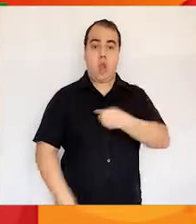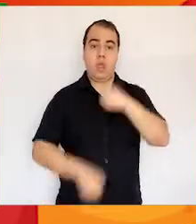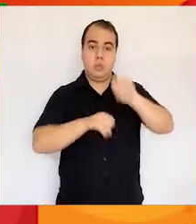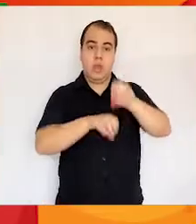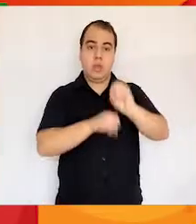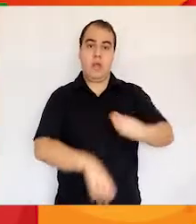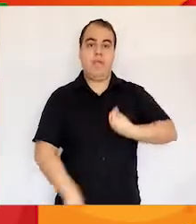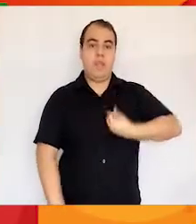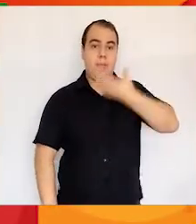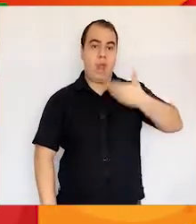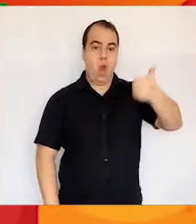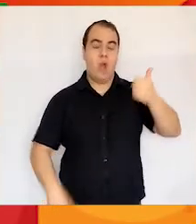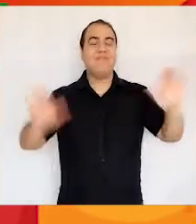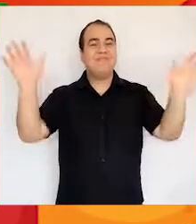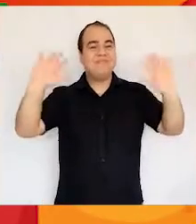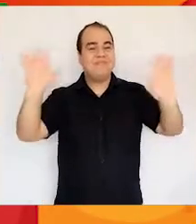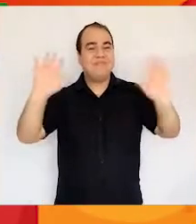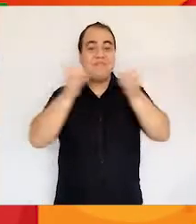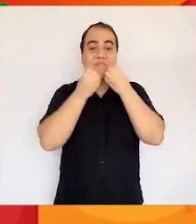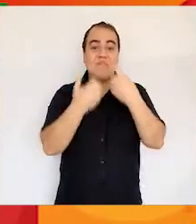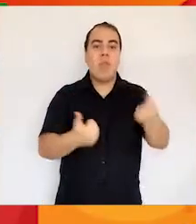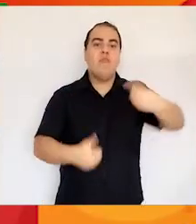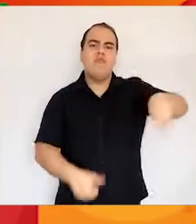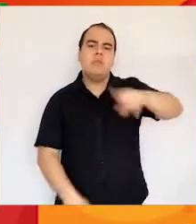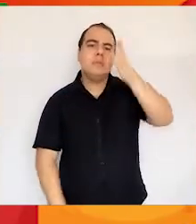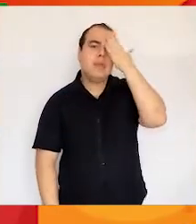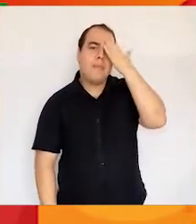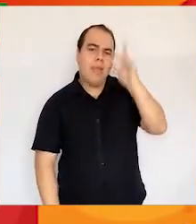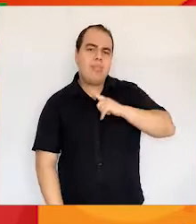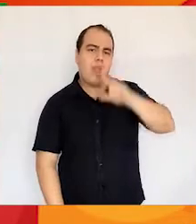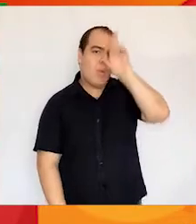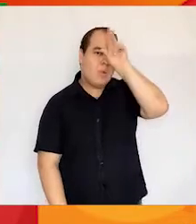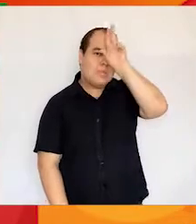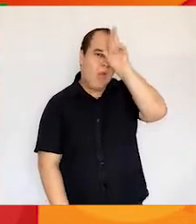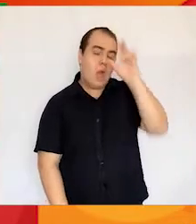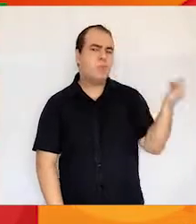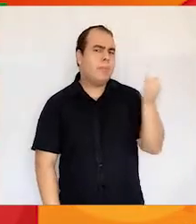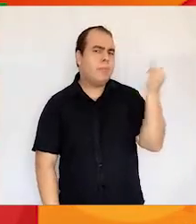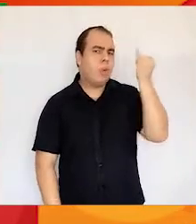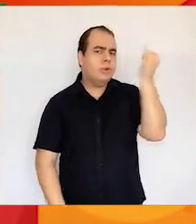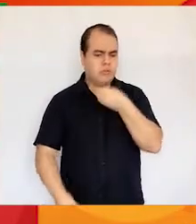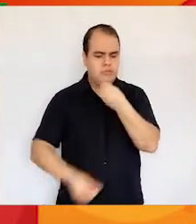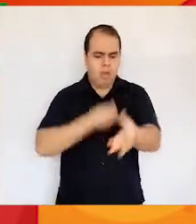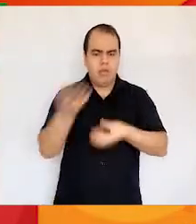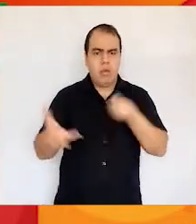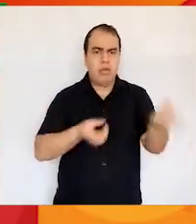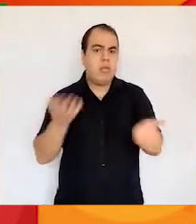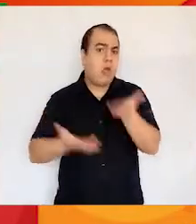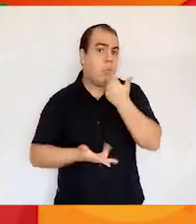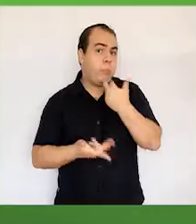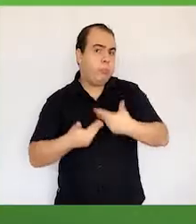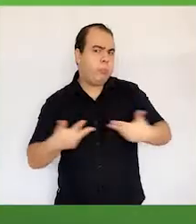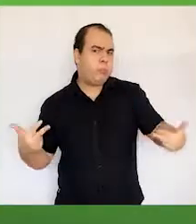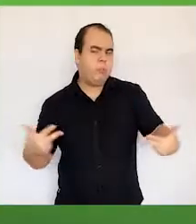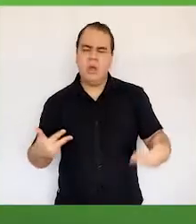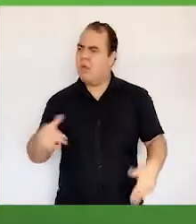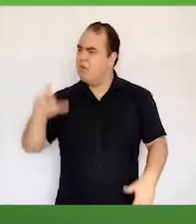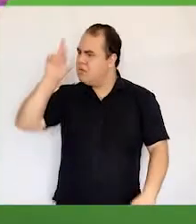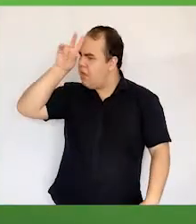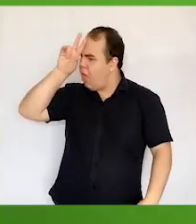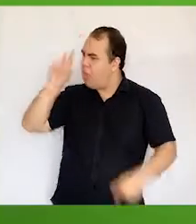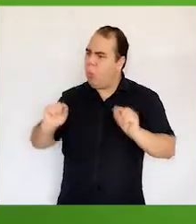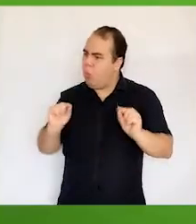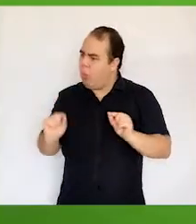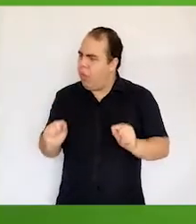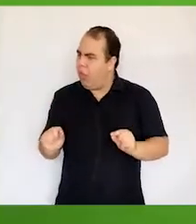melhor. Oi, gente, tudo bem? Vocês sabiam que existe um inseto muito importante para a produção de vários alimentos? Inseto? Como